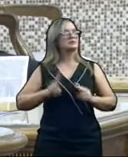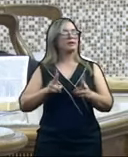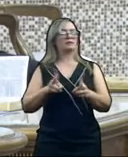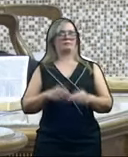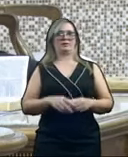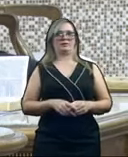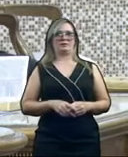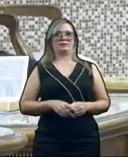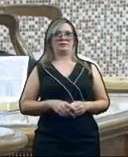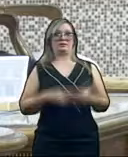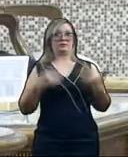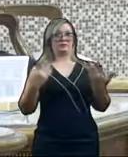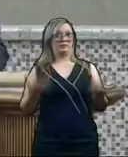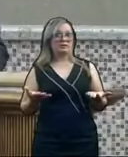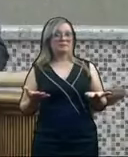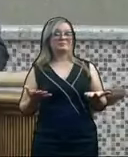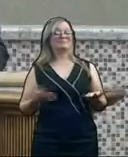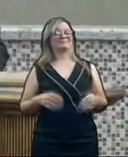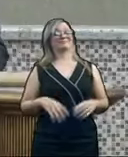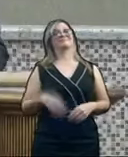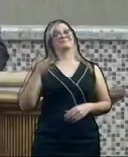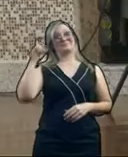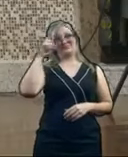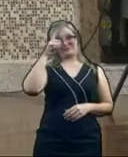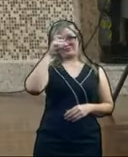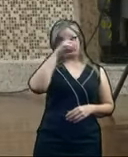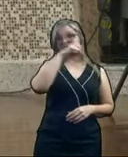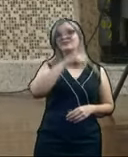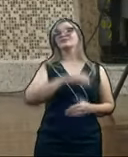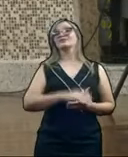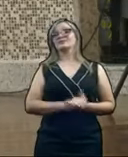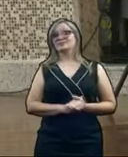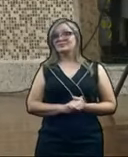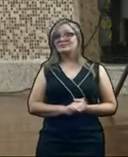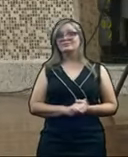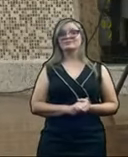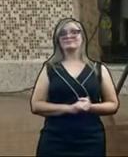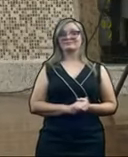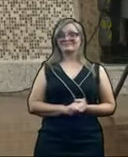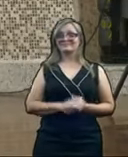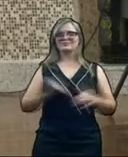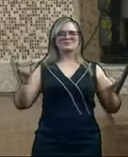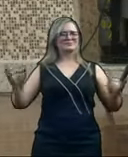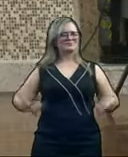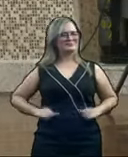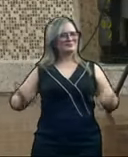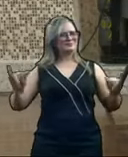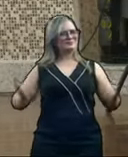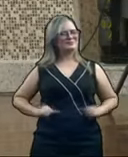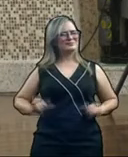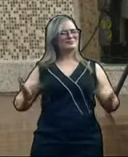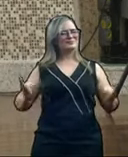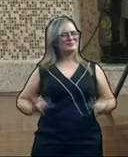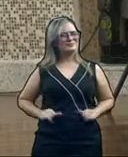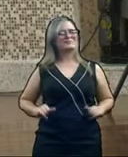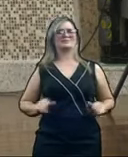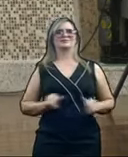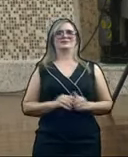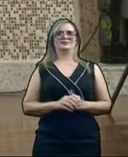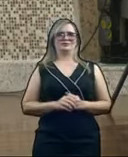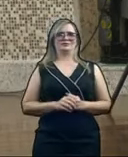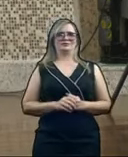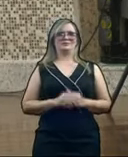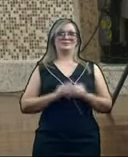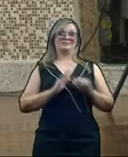fazendeiro não é isso né então é isso o cara vivia sofrido Amargurado porque